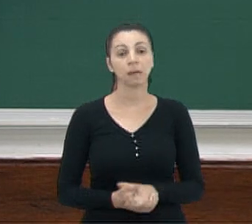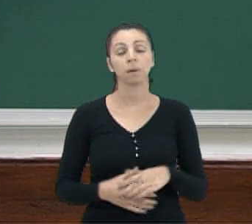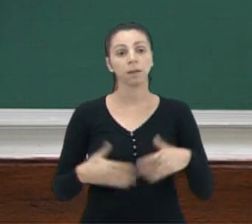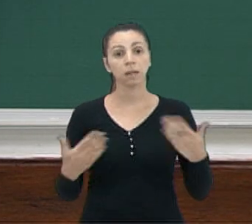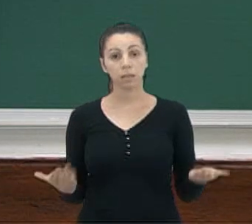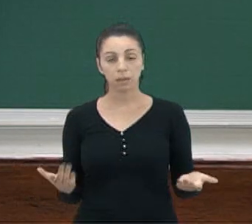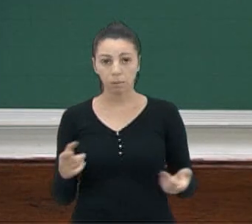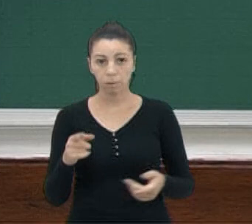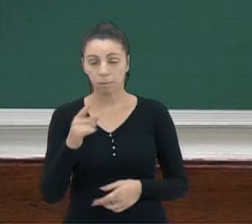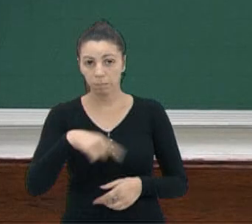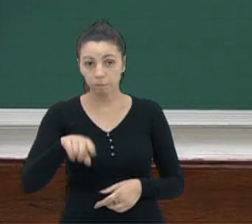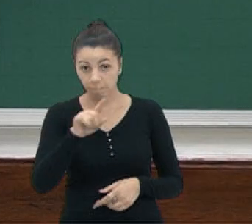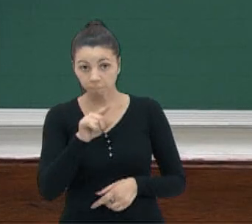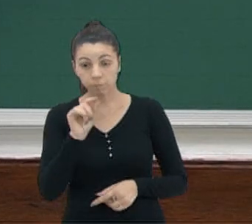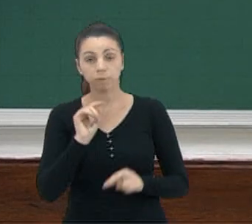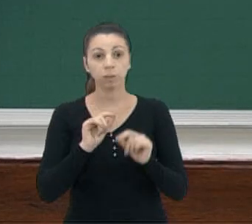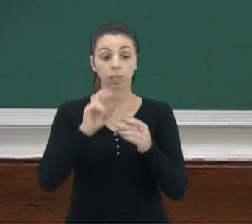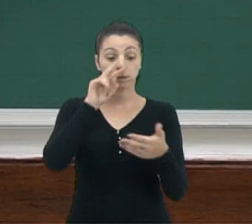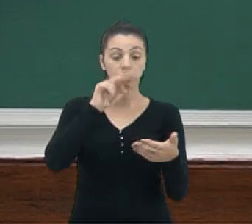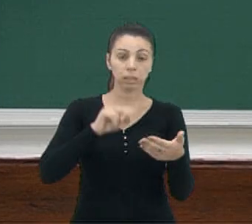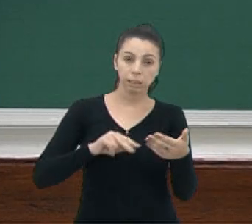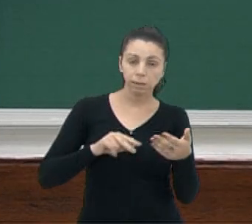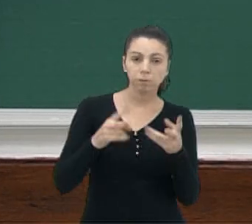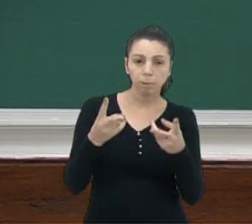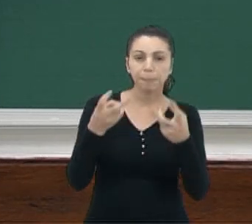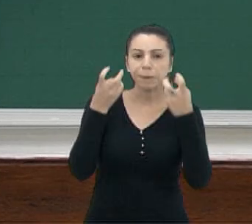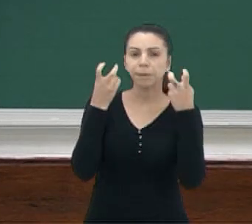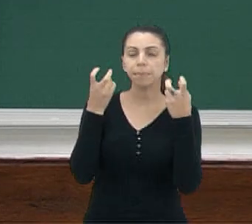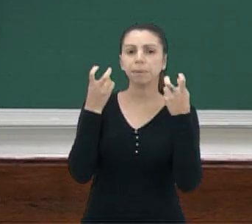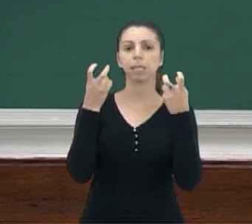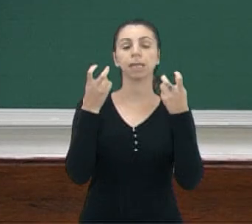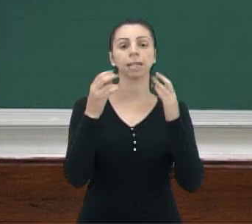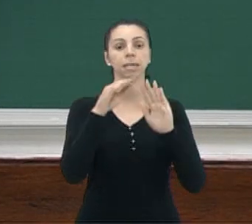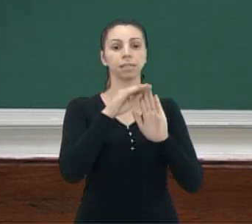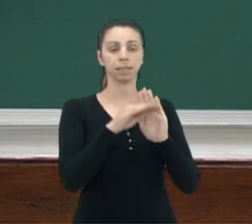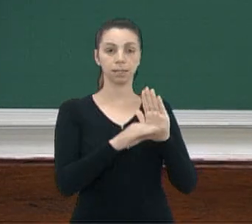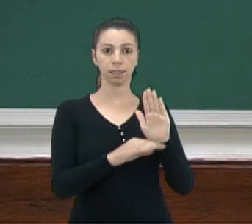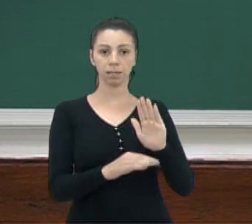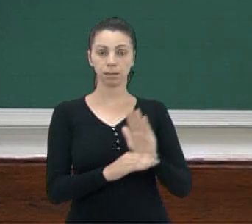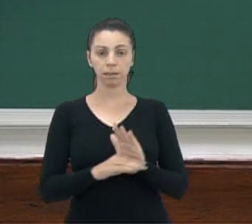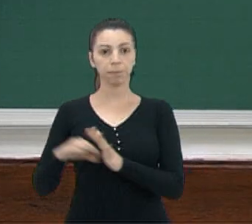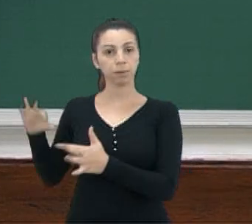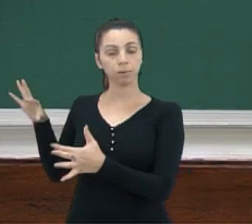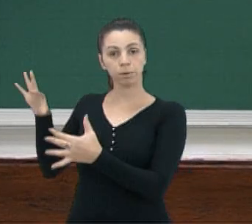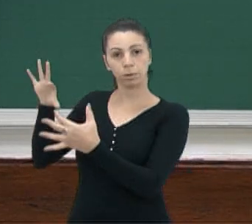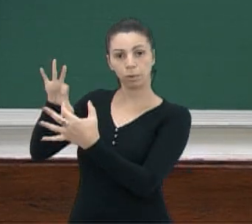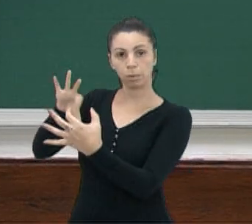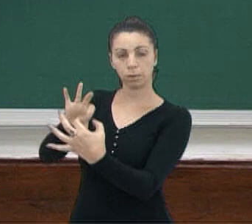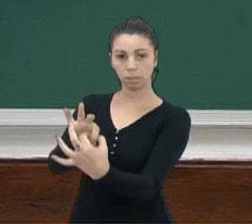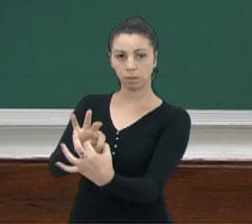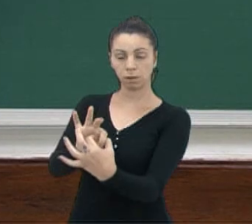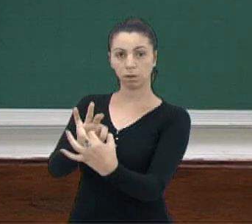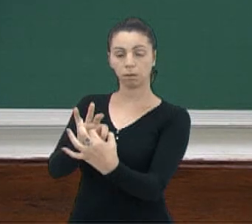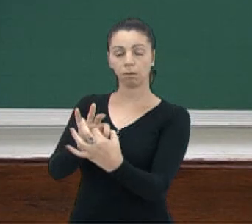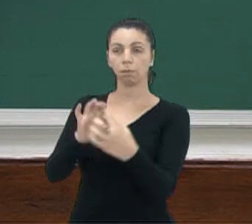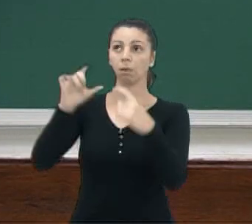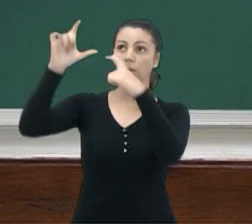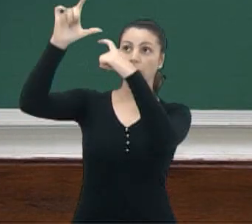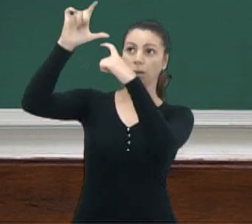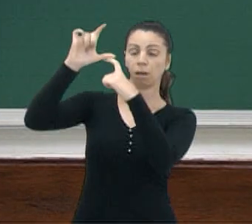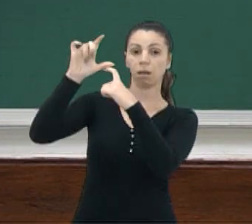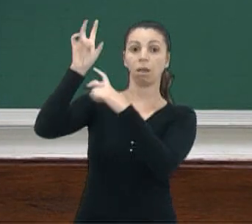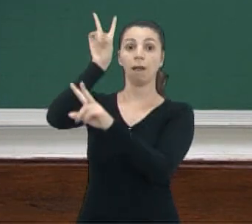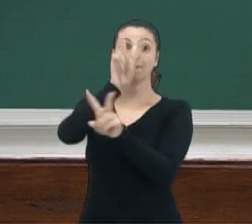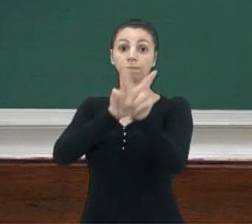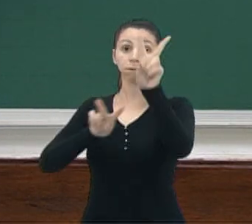Então, pessoal, se vocês leram, vocês perceberam que esses elementos de coesão entre parágrafos é